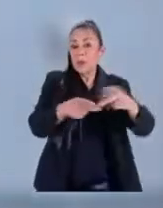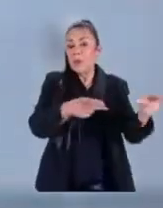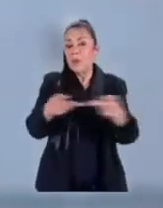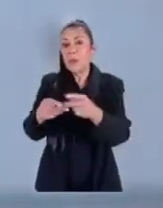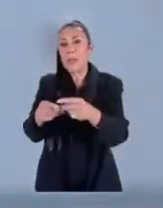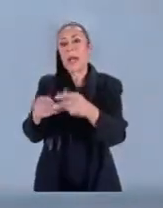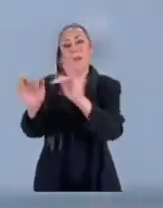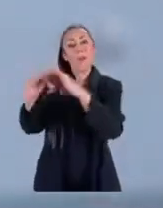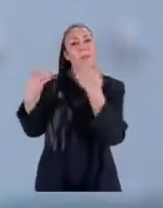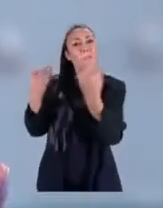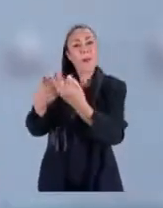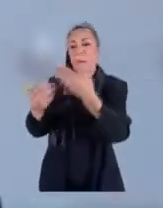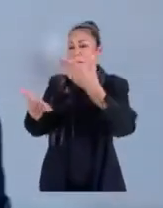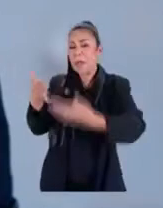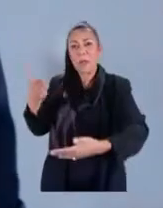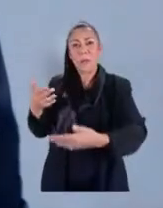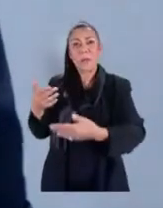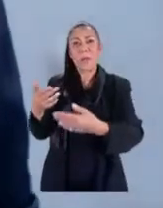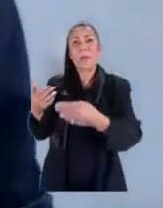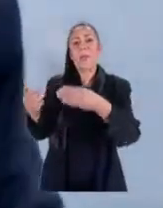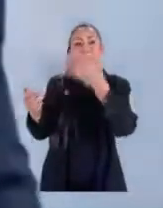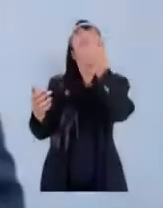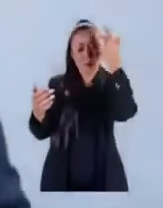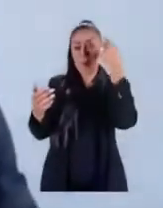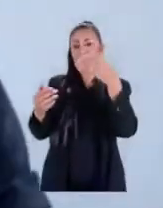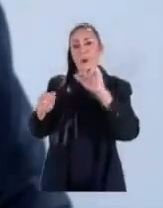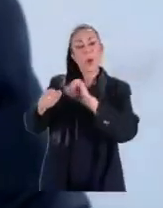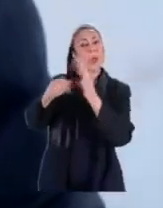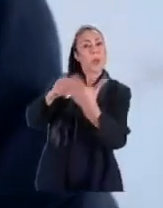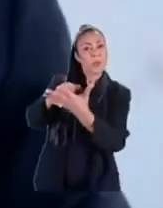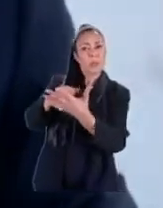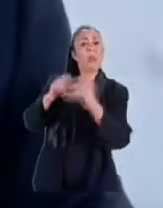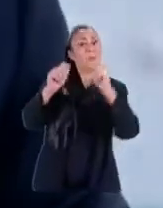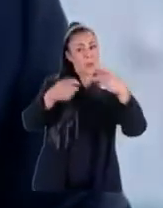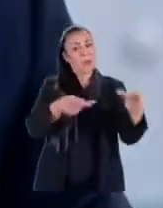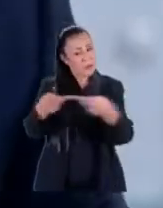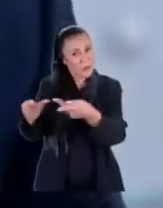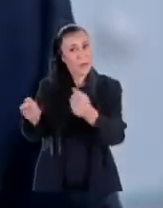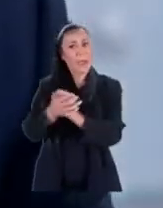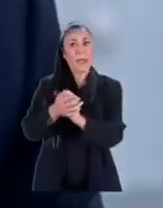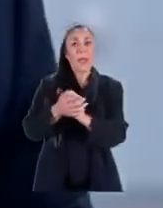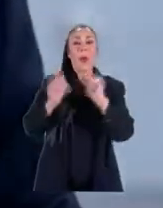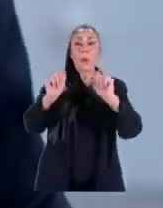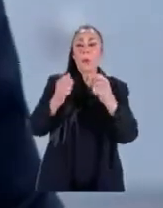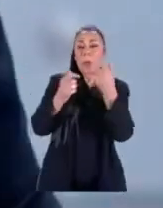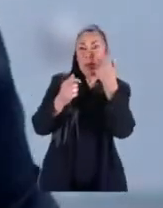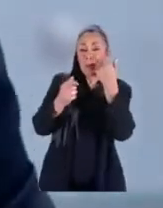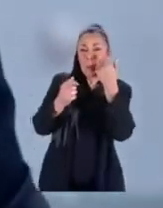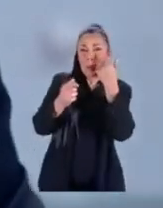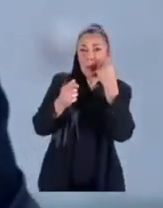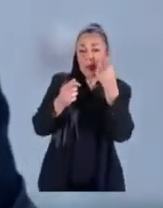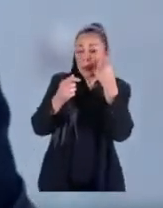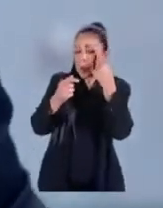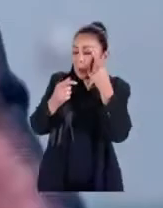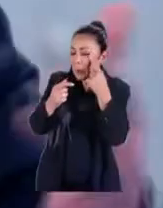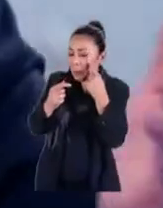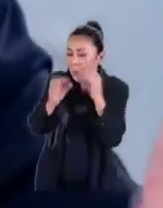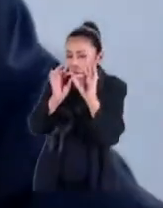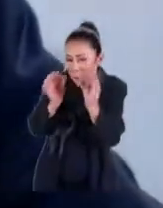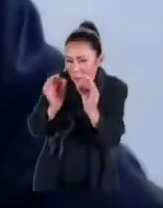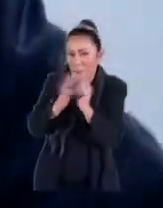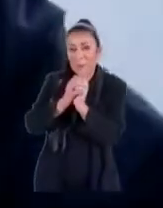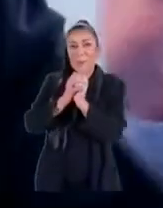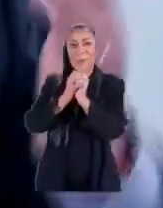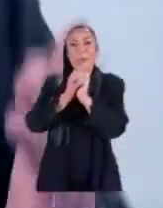Covid, uma família que perdeu a família inteira. Ele poderia ter visitado. Ele poderia ter derramado uma lagriminha no canto do zóio assim